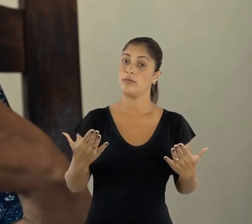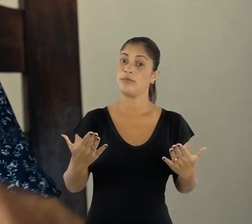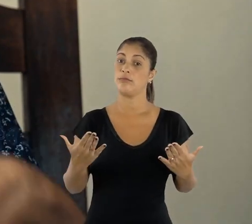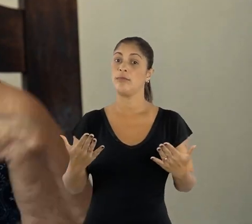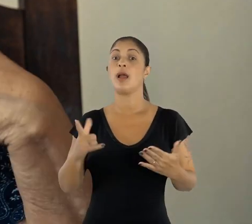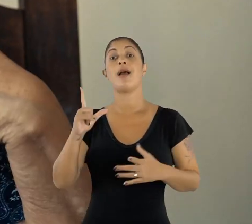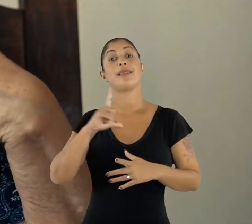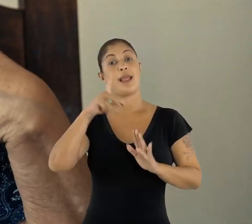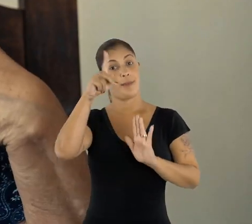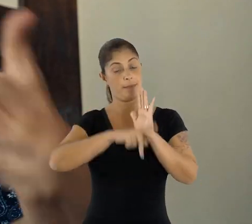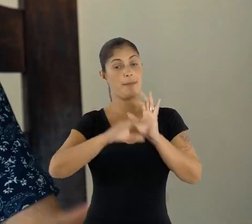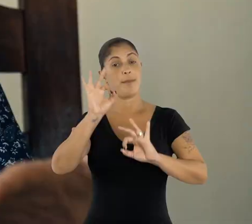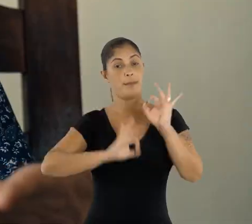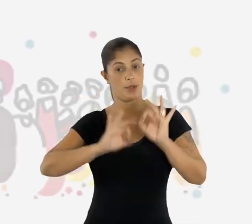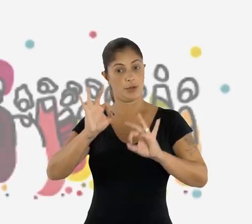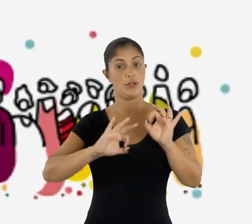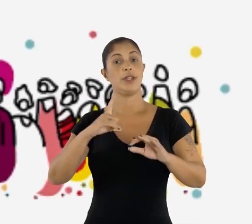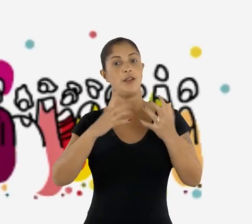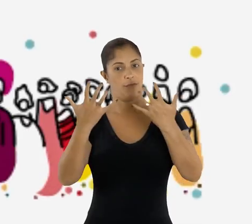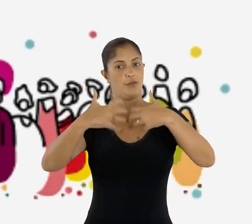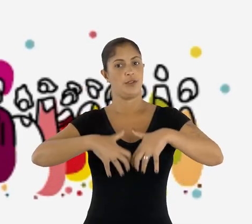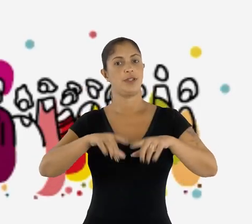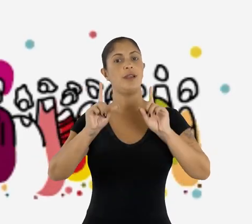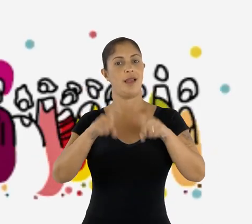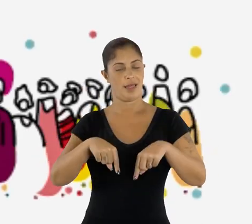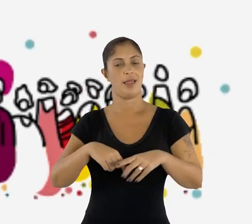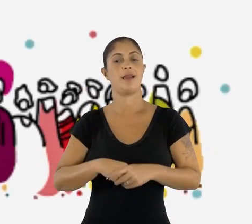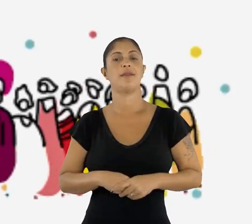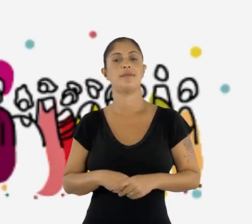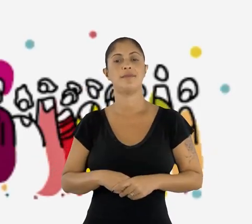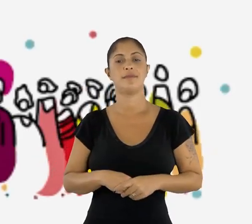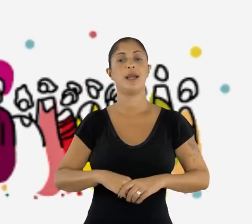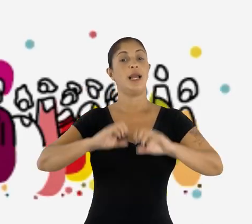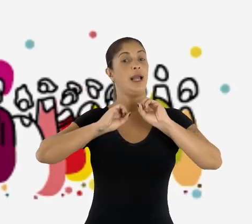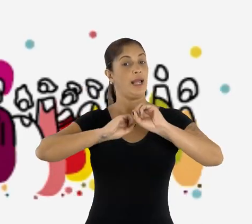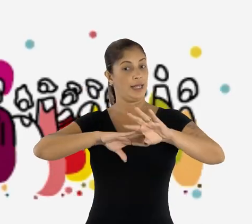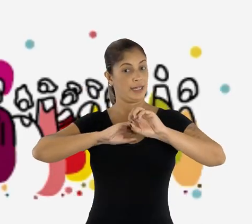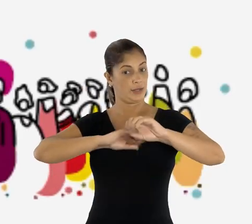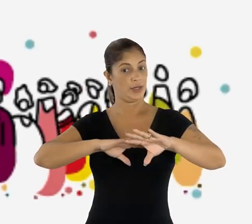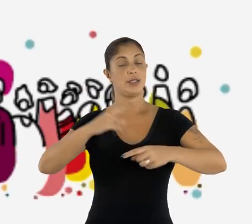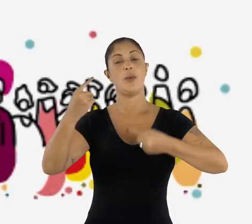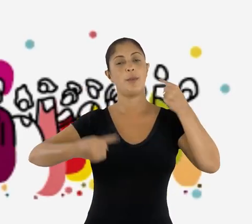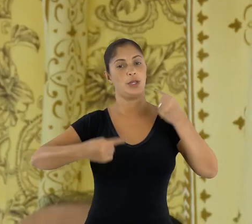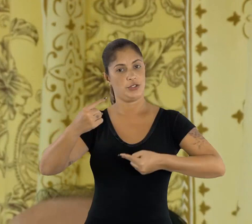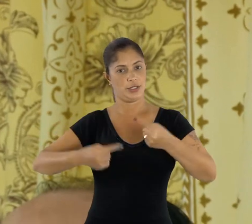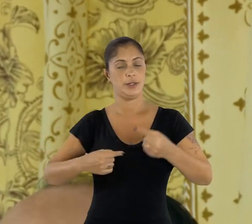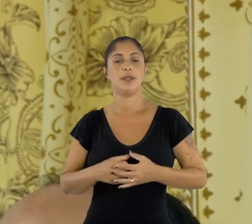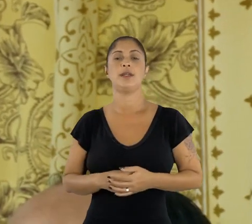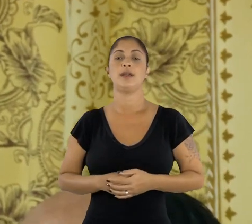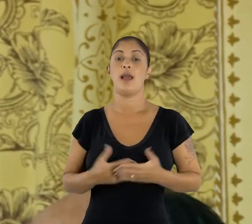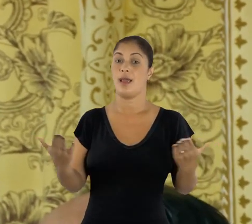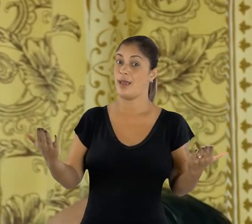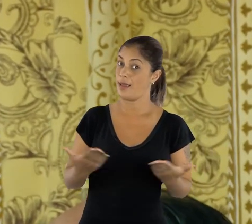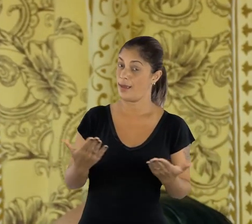Pérez. Então, saiu um projeto que está em funcionamento através do qual estamos fazendo mais educação